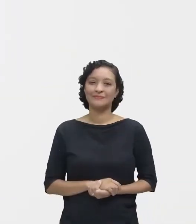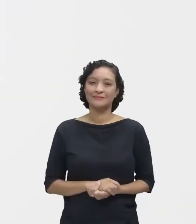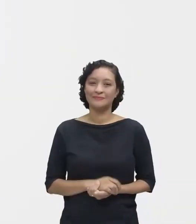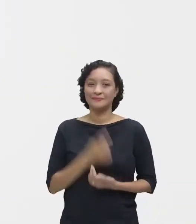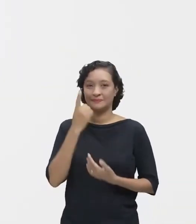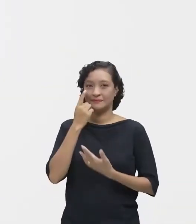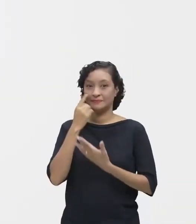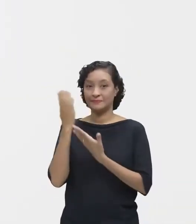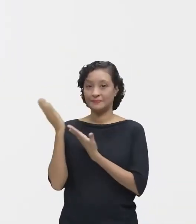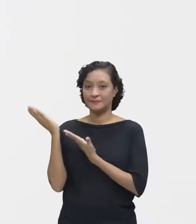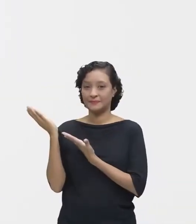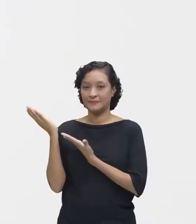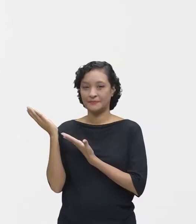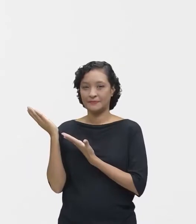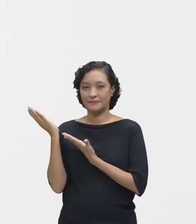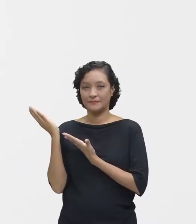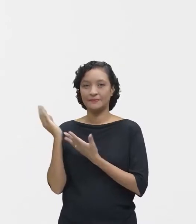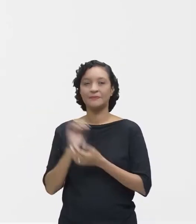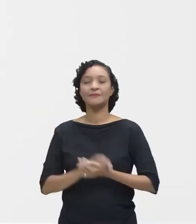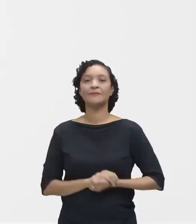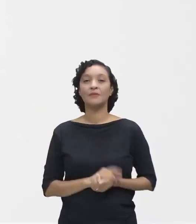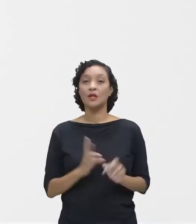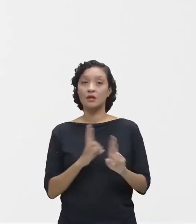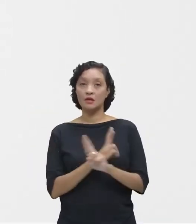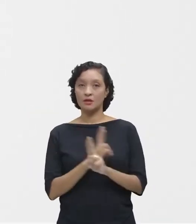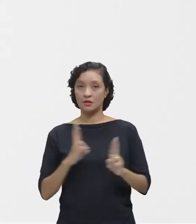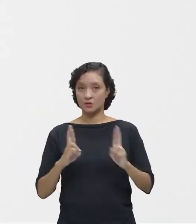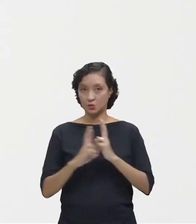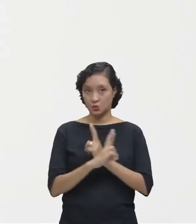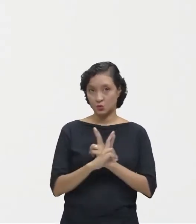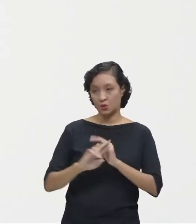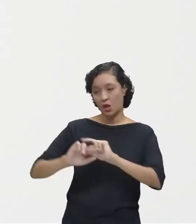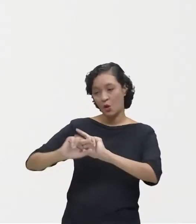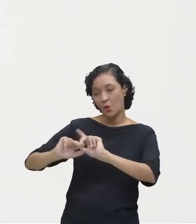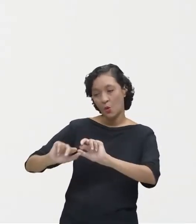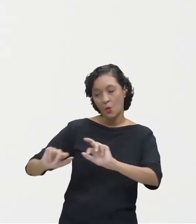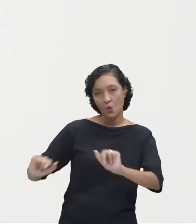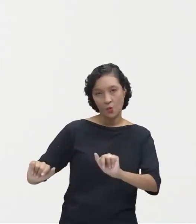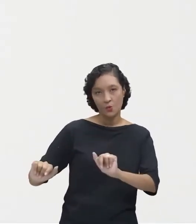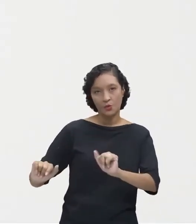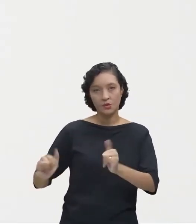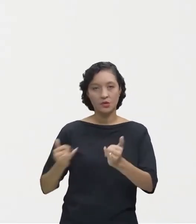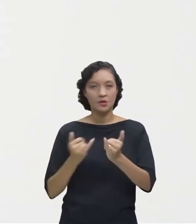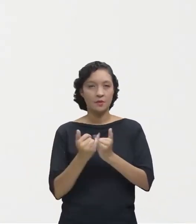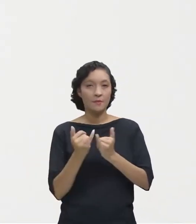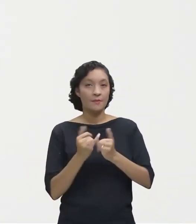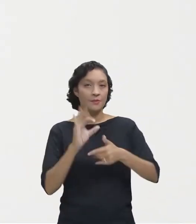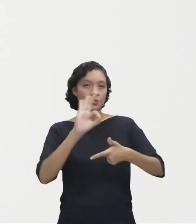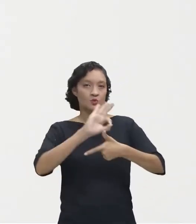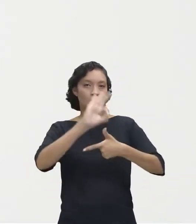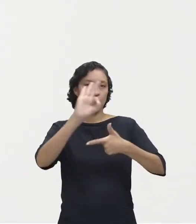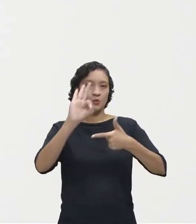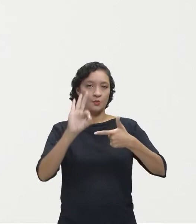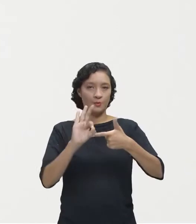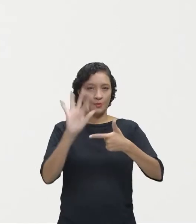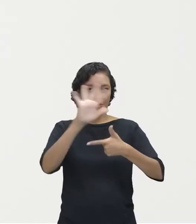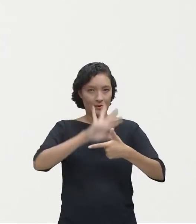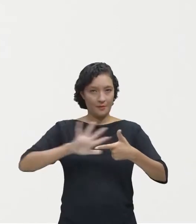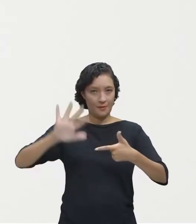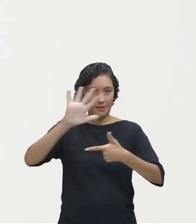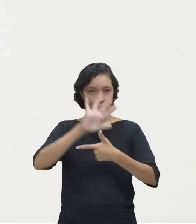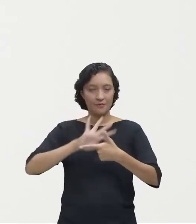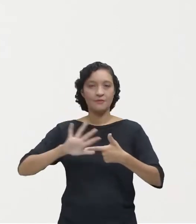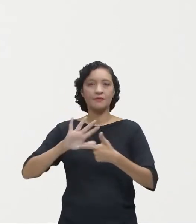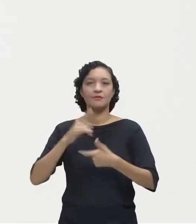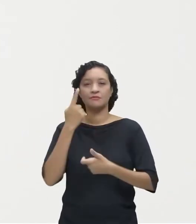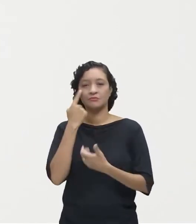Estabelecer relações entre objetos com figuras geométricas plana. Observem essas